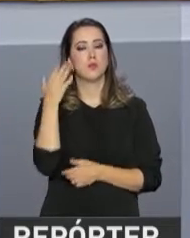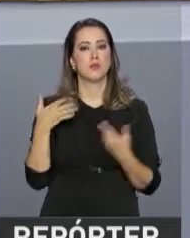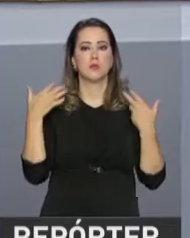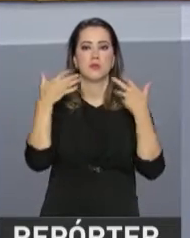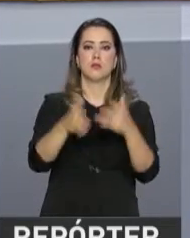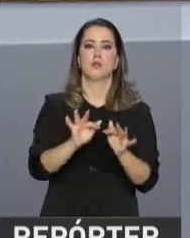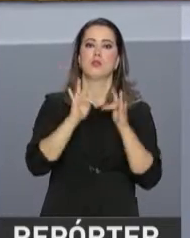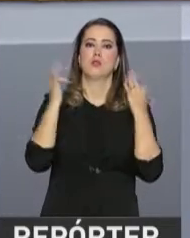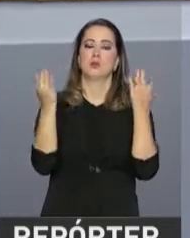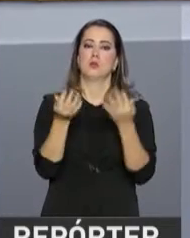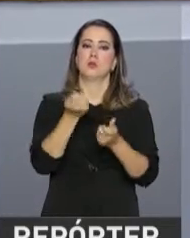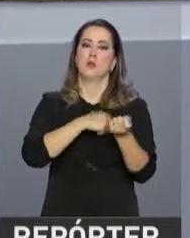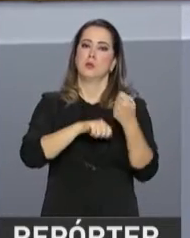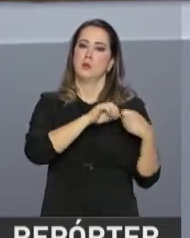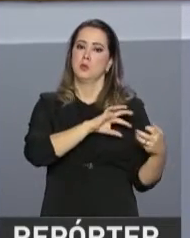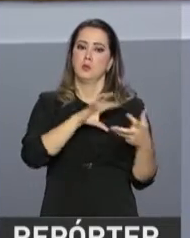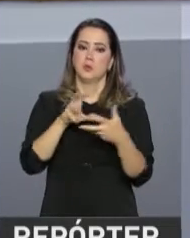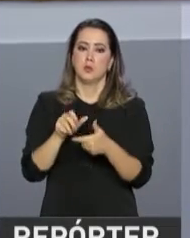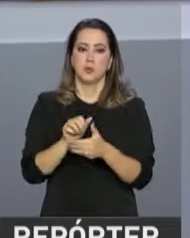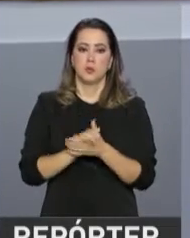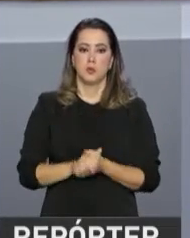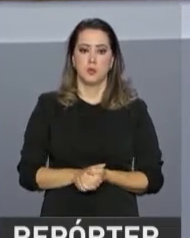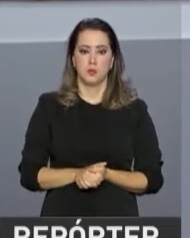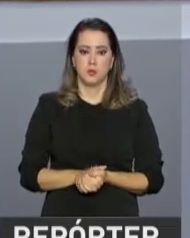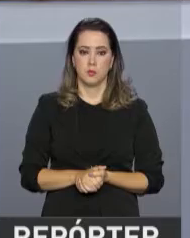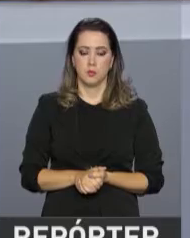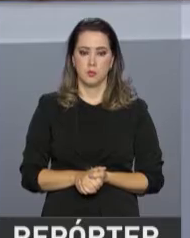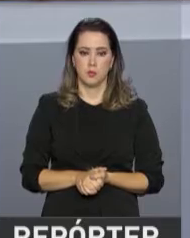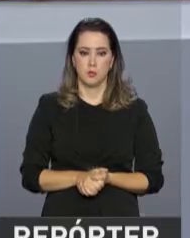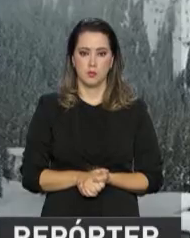da participação um fórum econômico mundial